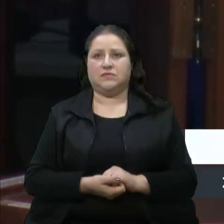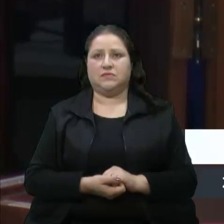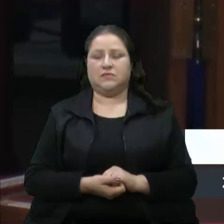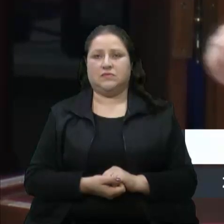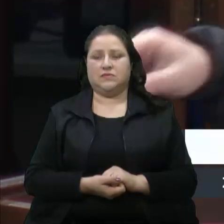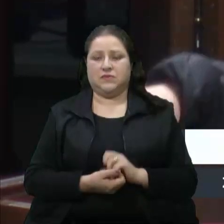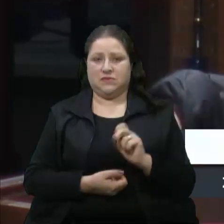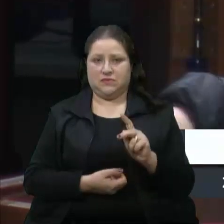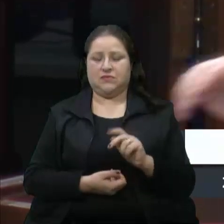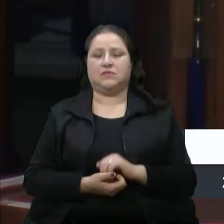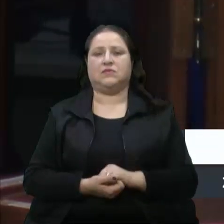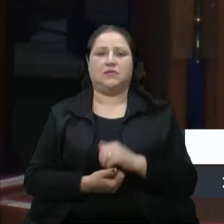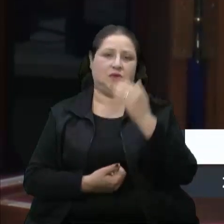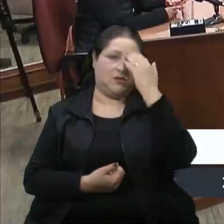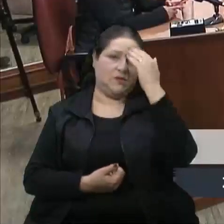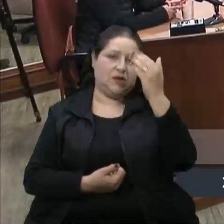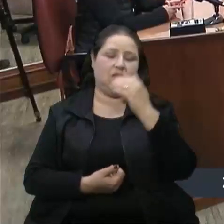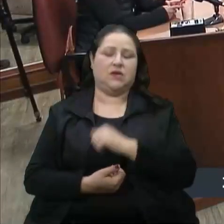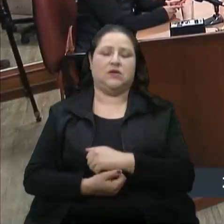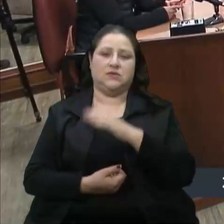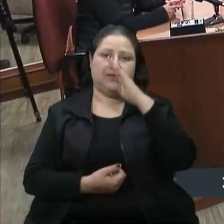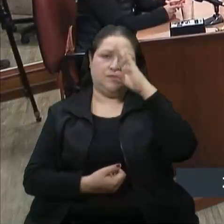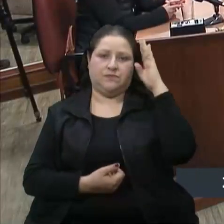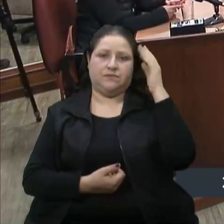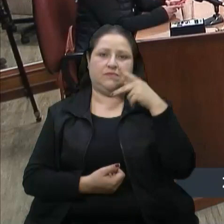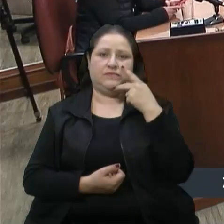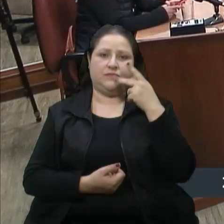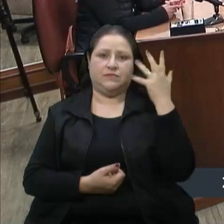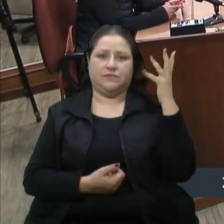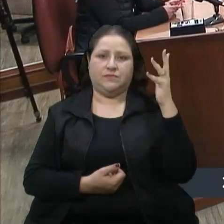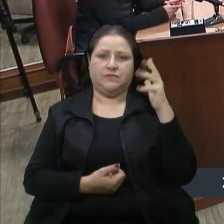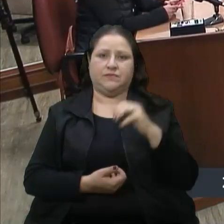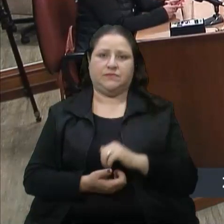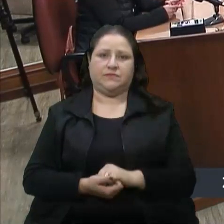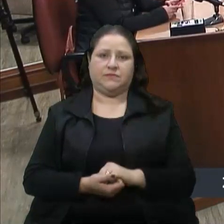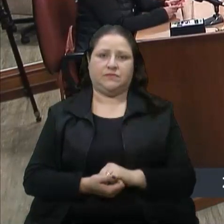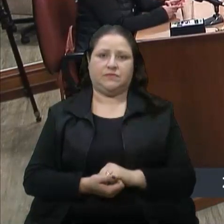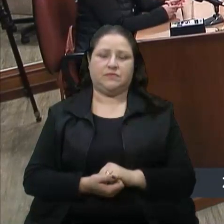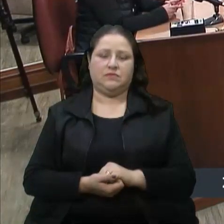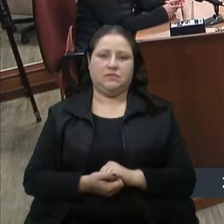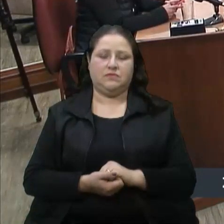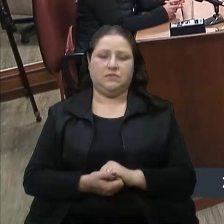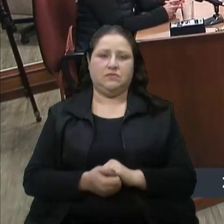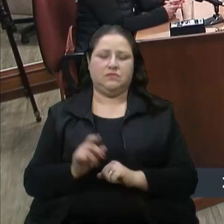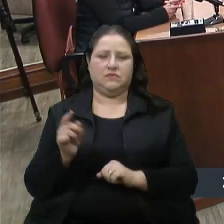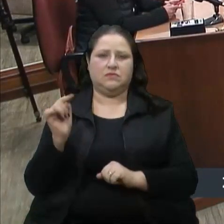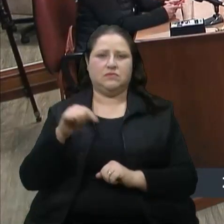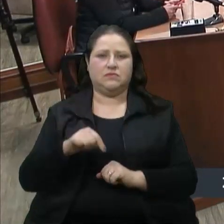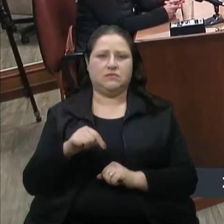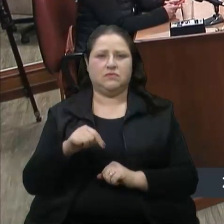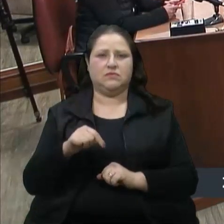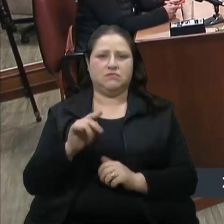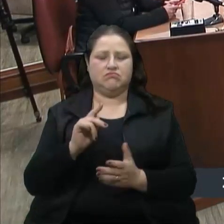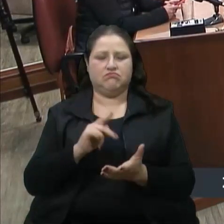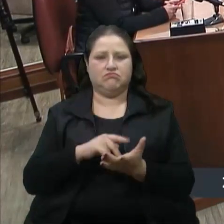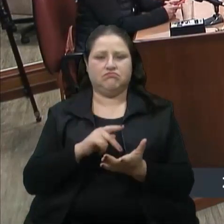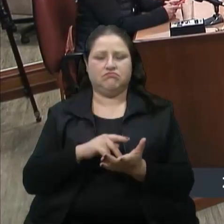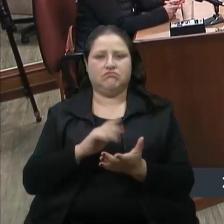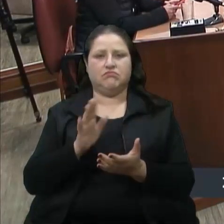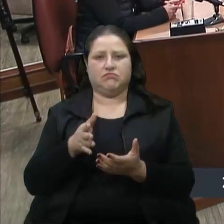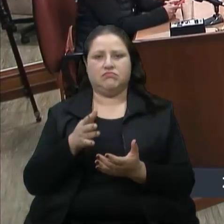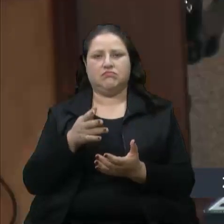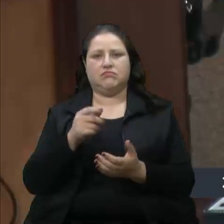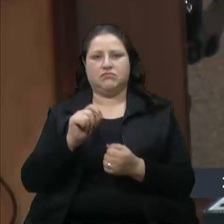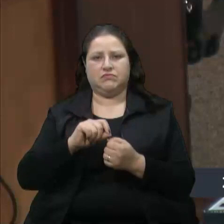Ah, bom. Sua parte. Obrigado, vereador Bressan. Parabenizar Vossa Excelência por trazer, na verdade, como o senhor mesmo fez